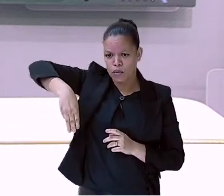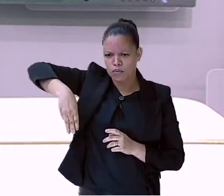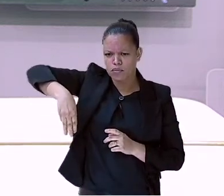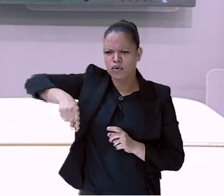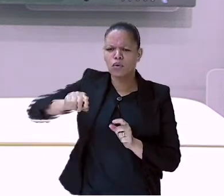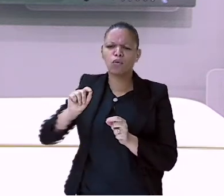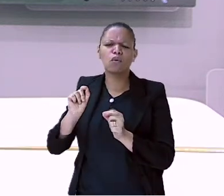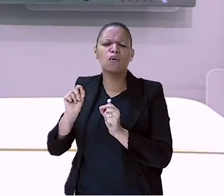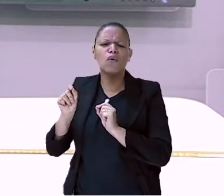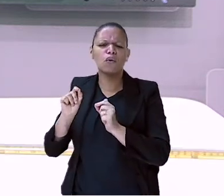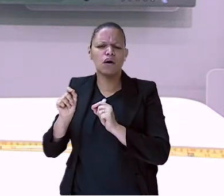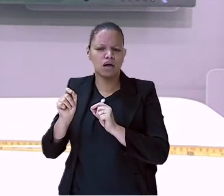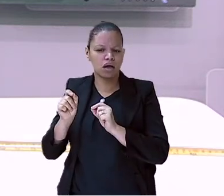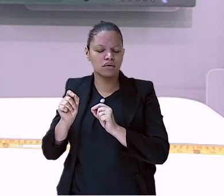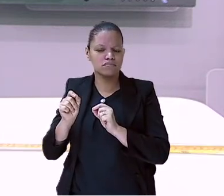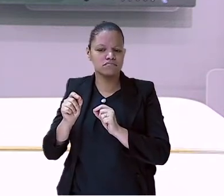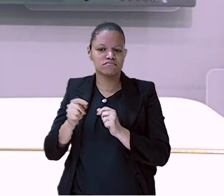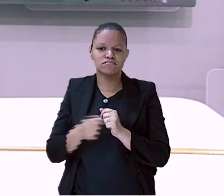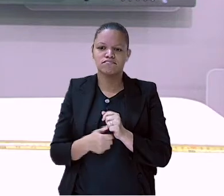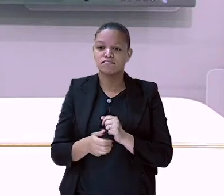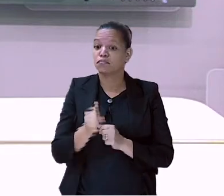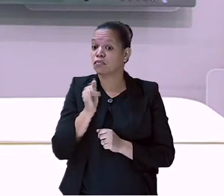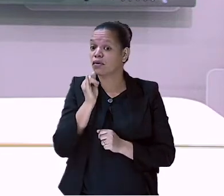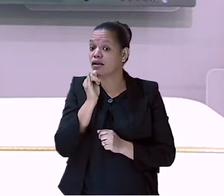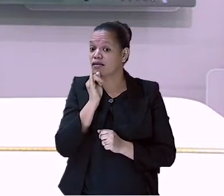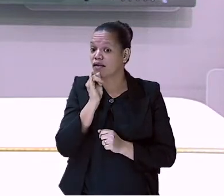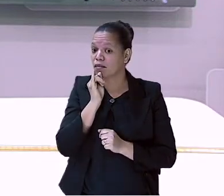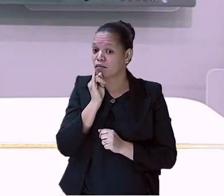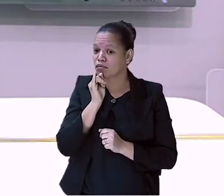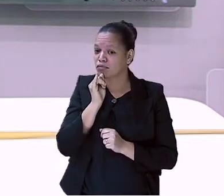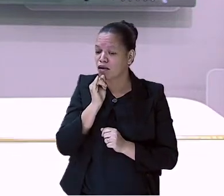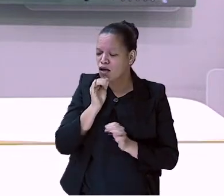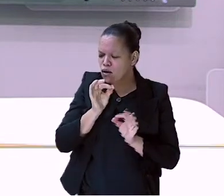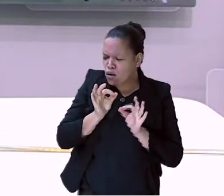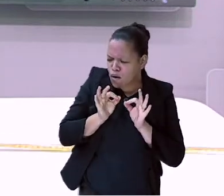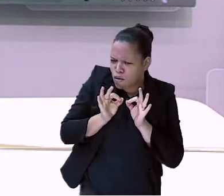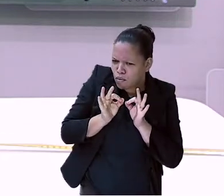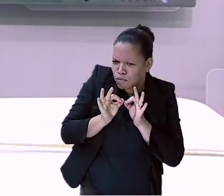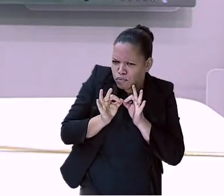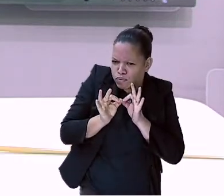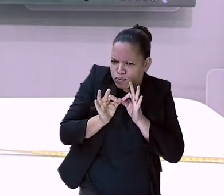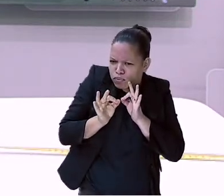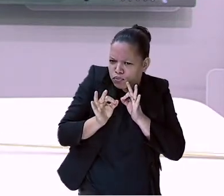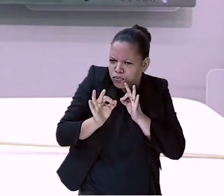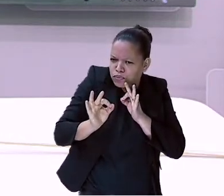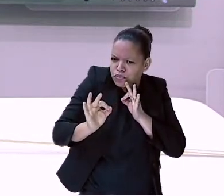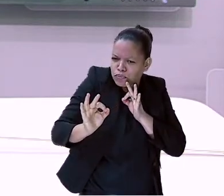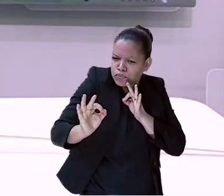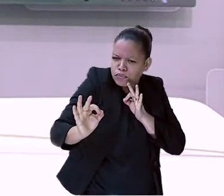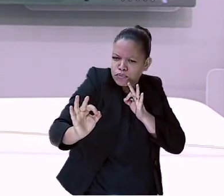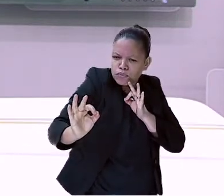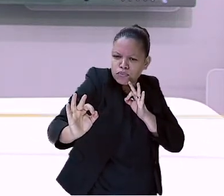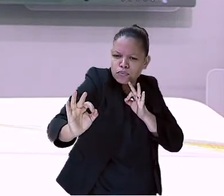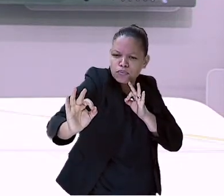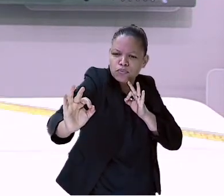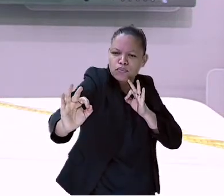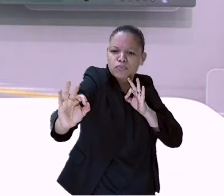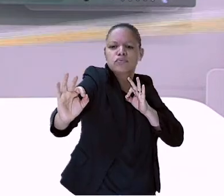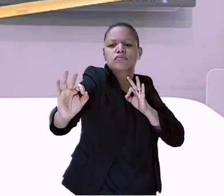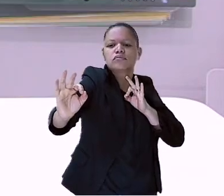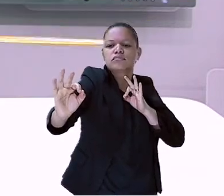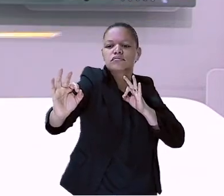metro, tá? Aqui na trena. Nós temos aqui 1 metro. Se você pegar essa medida aqui de 1